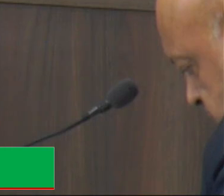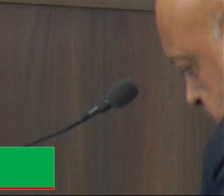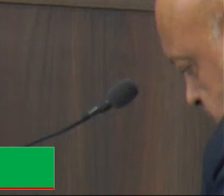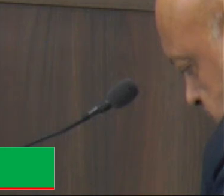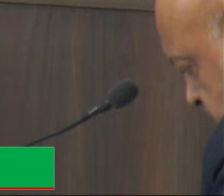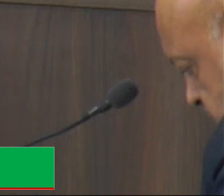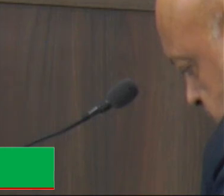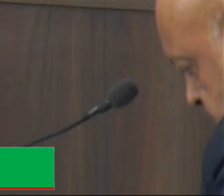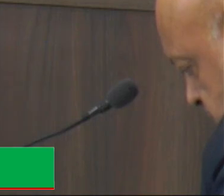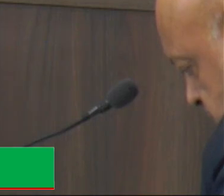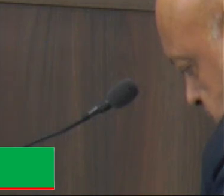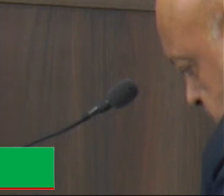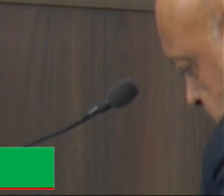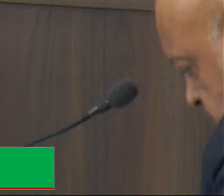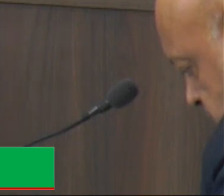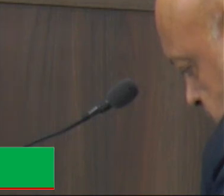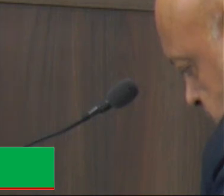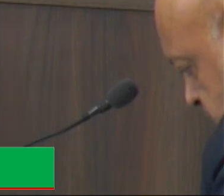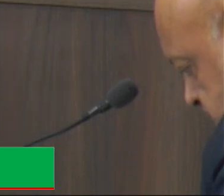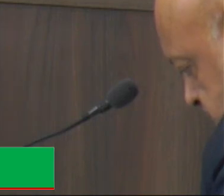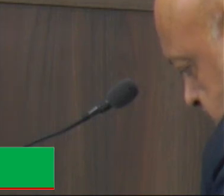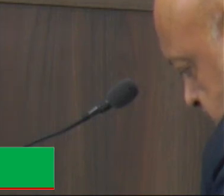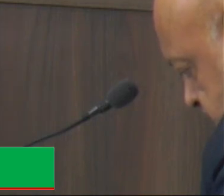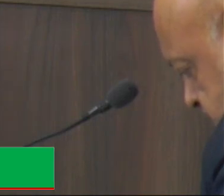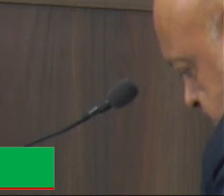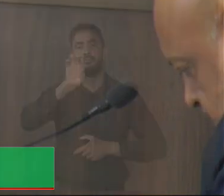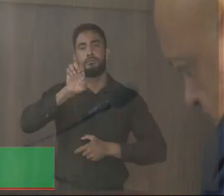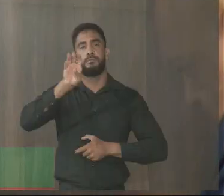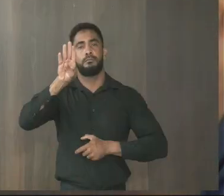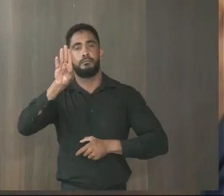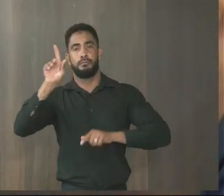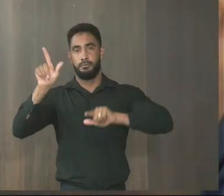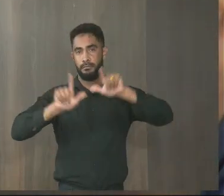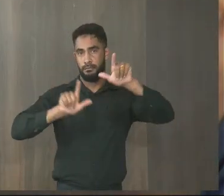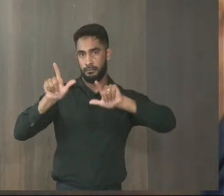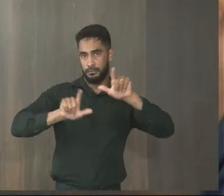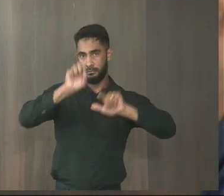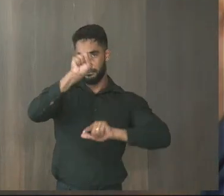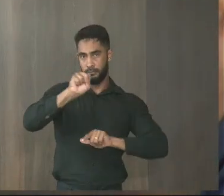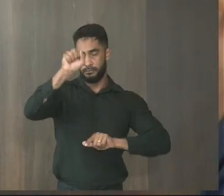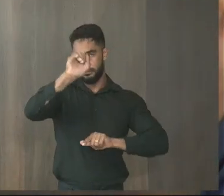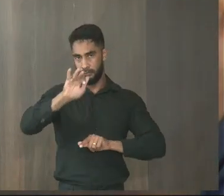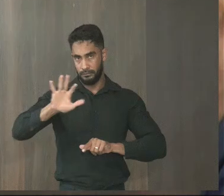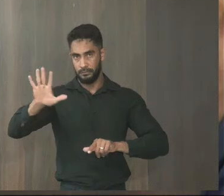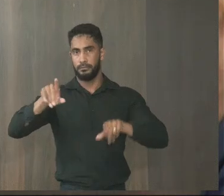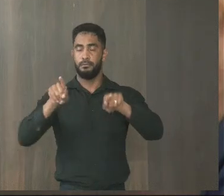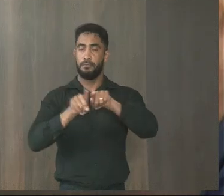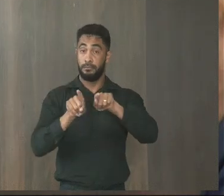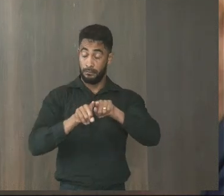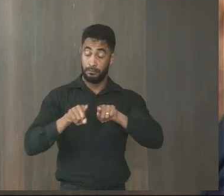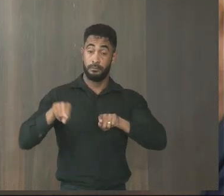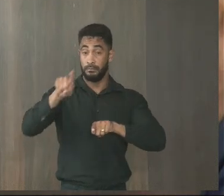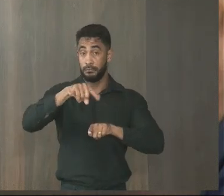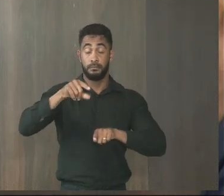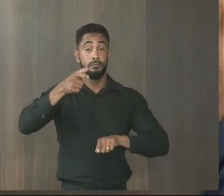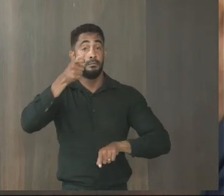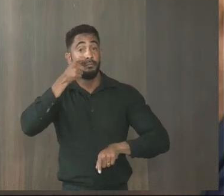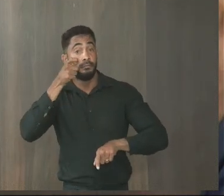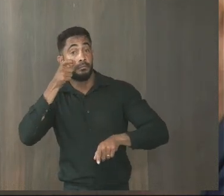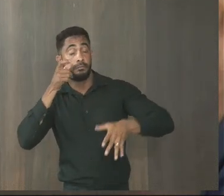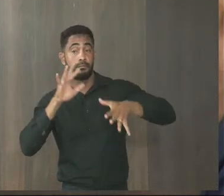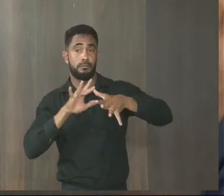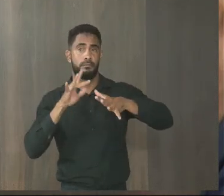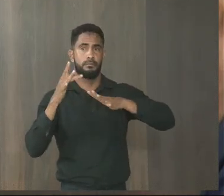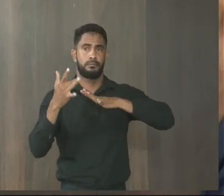noite e agradecer também àqueles que ainda nos assistem pela Web TV Cidade Janaúba e Serra Geral. Também aqueles que ainda nos acompanham pelas